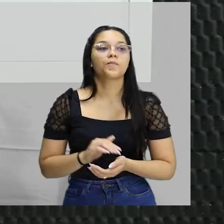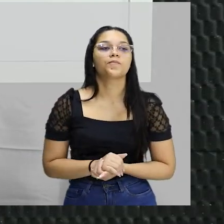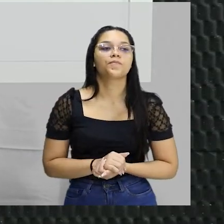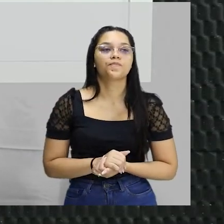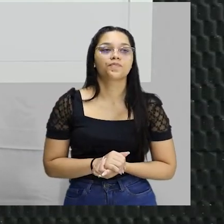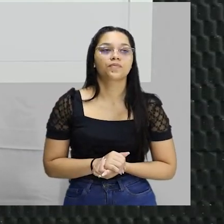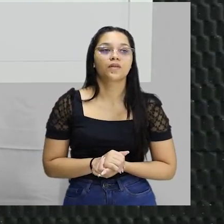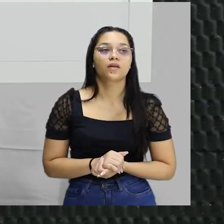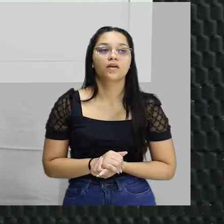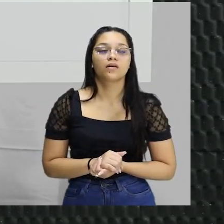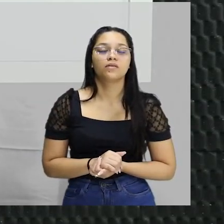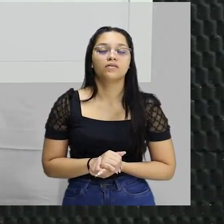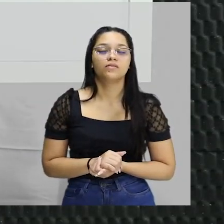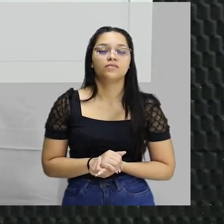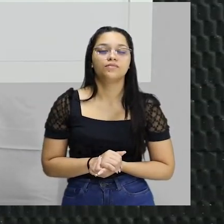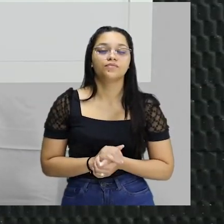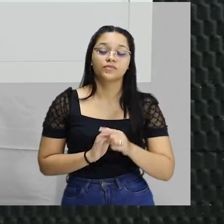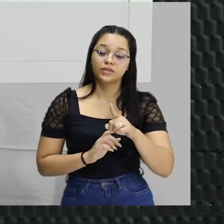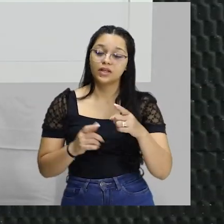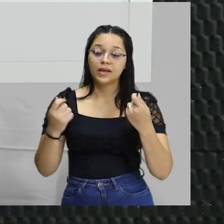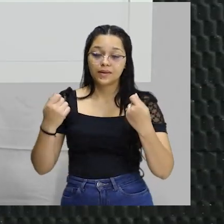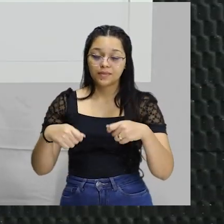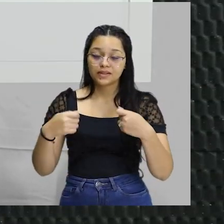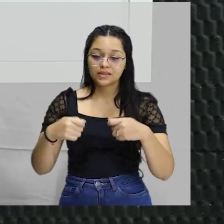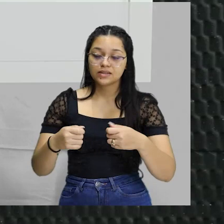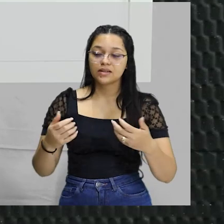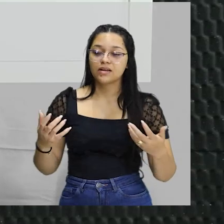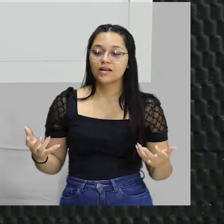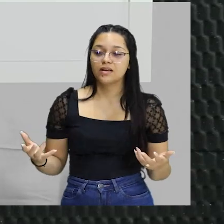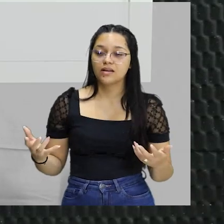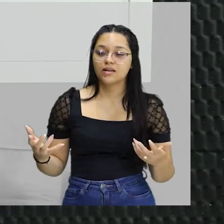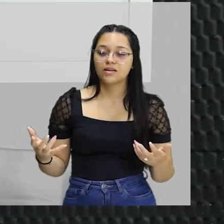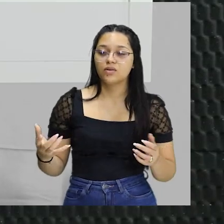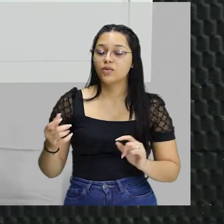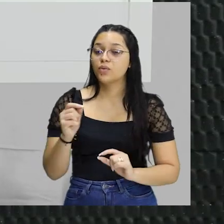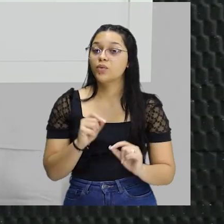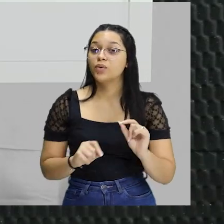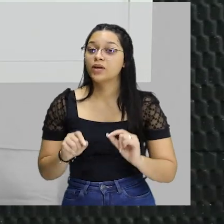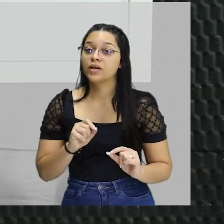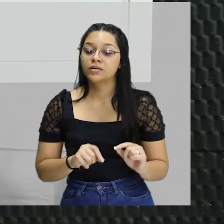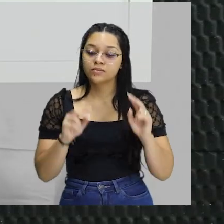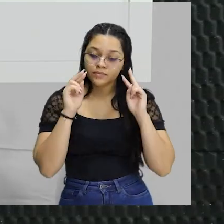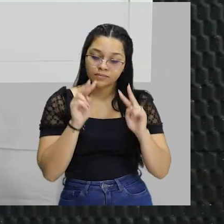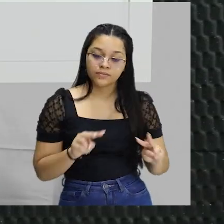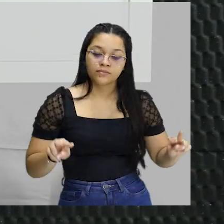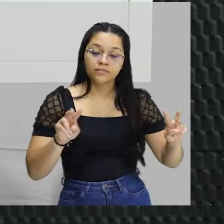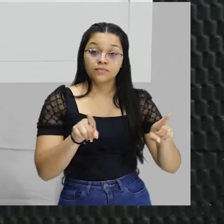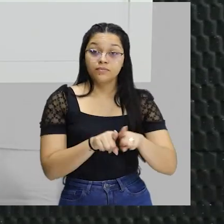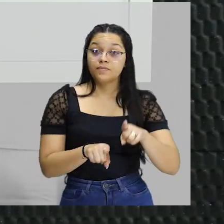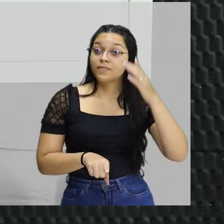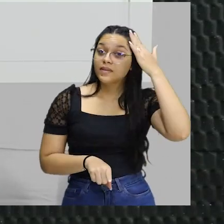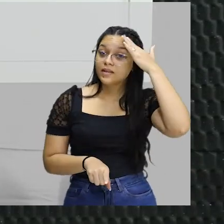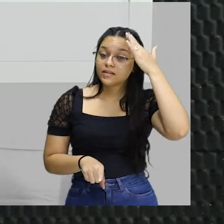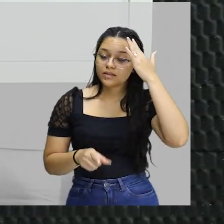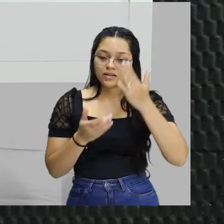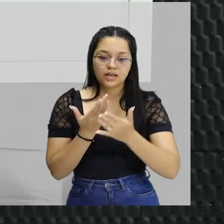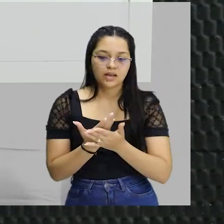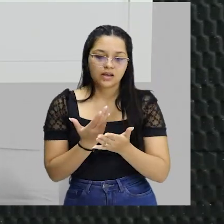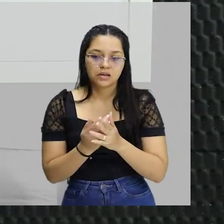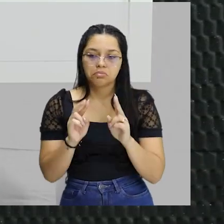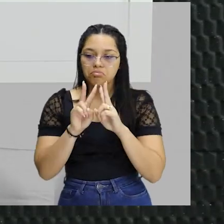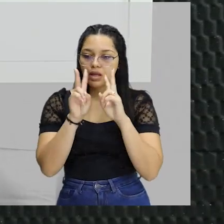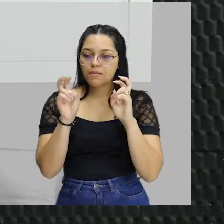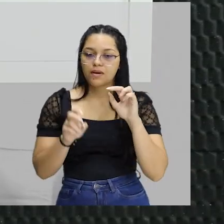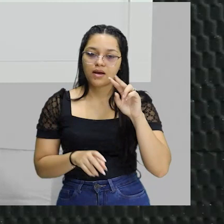certo? Você precisa ter visto e entendido a aula, por exemplo, sobre